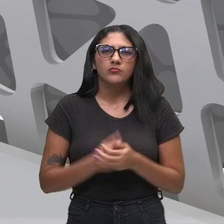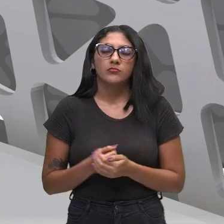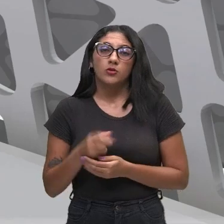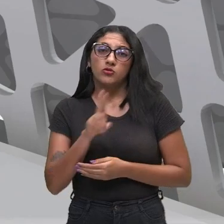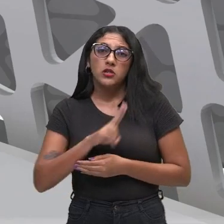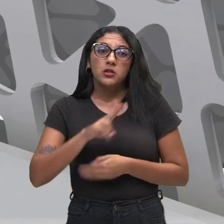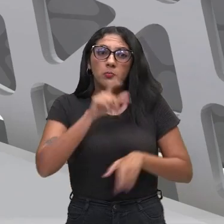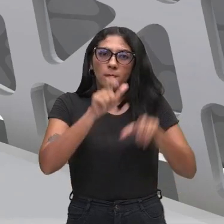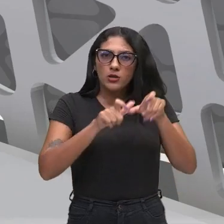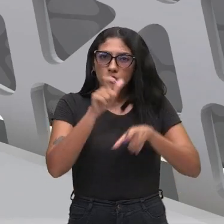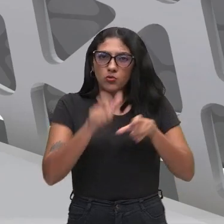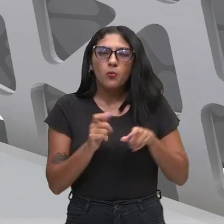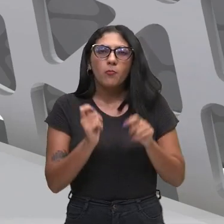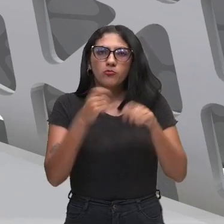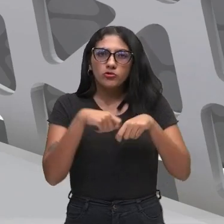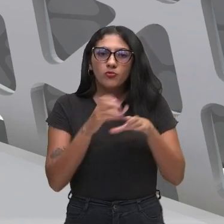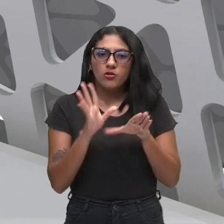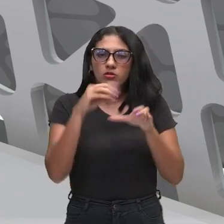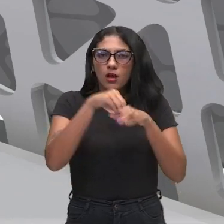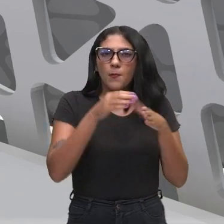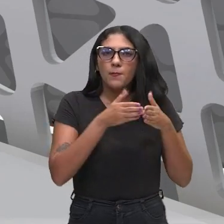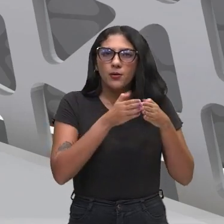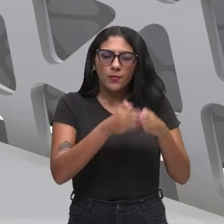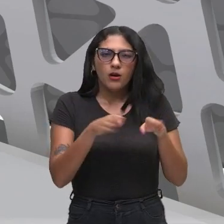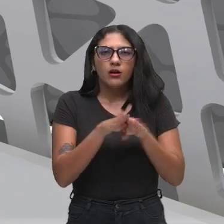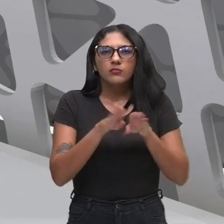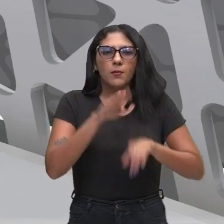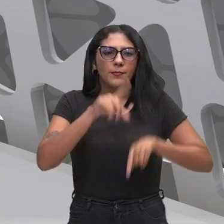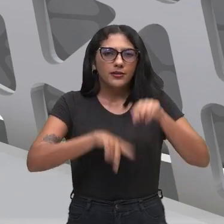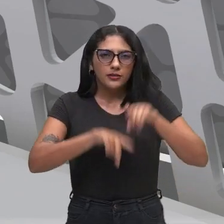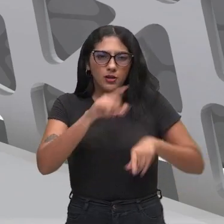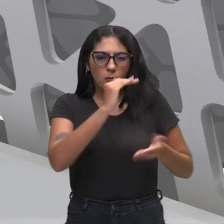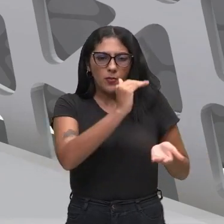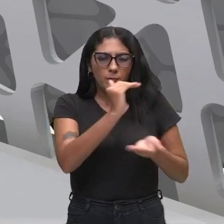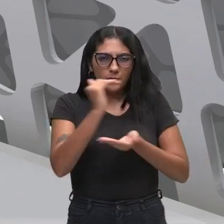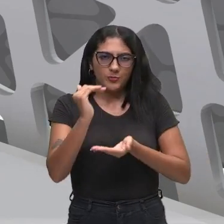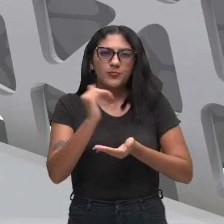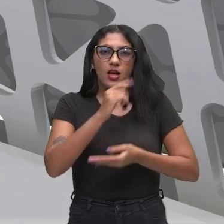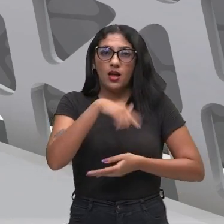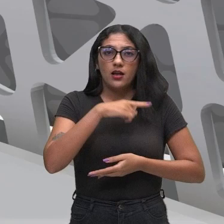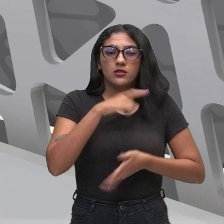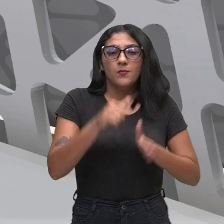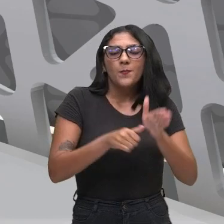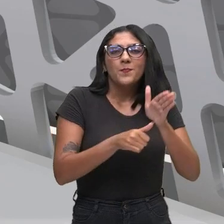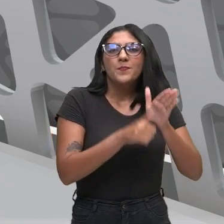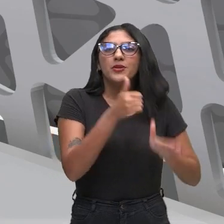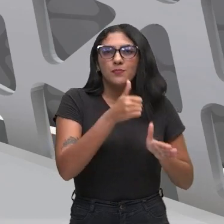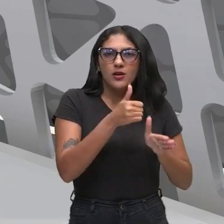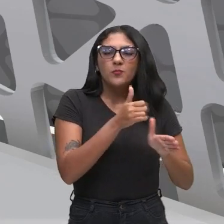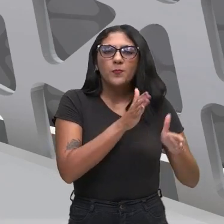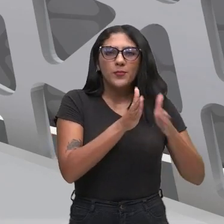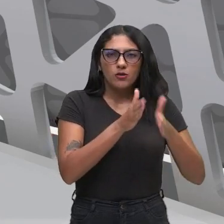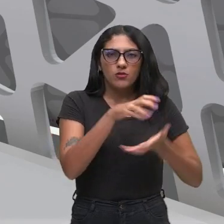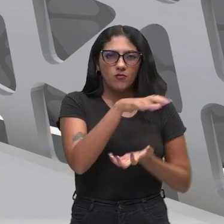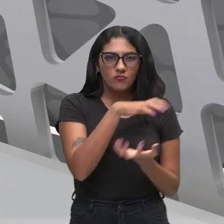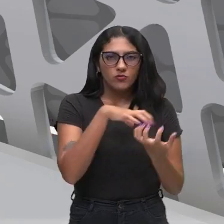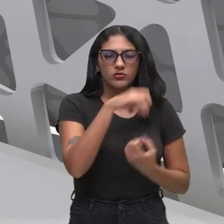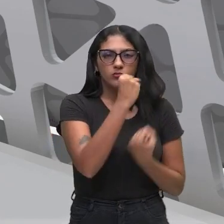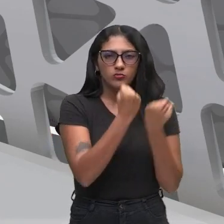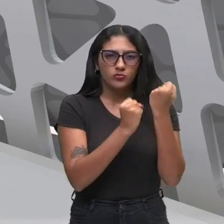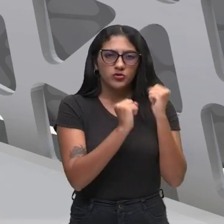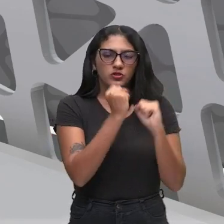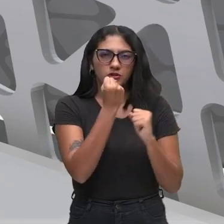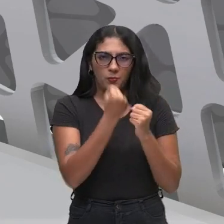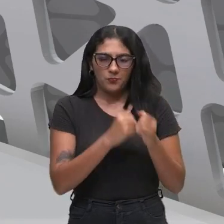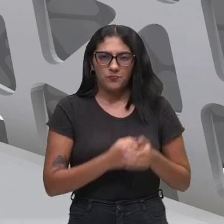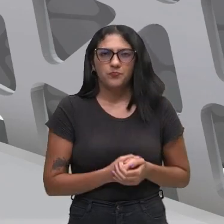são alguns dos exemplos dessa primeira forma, né, que vai ter a Revolução Industrial, ou seja, a saída do